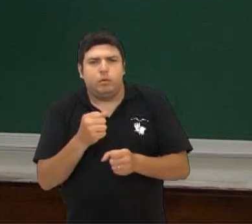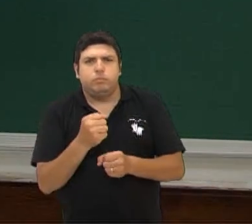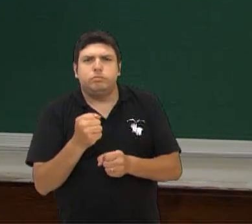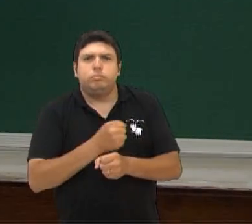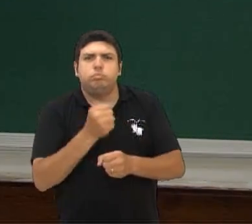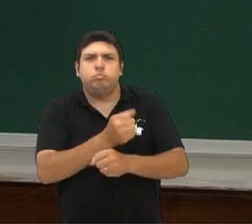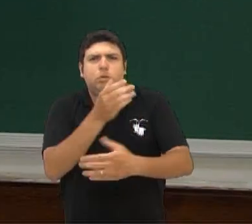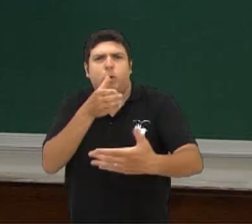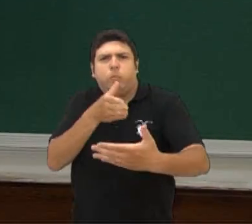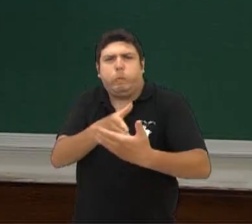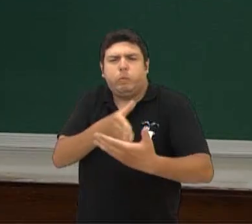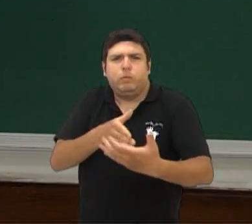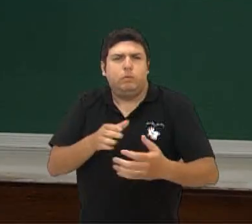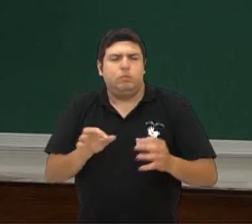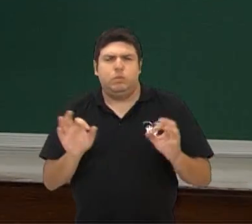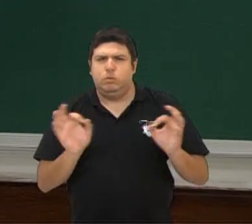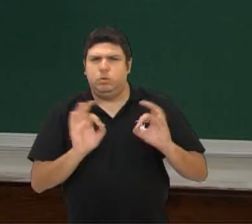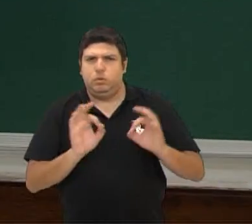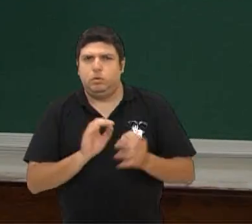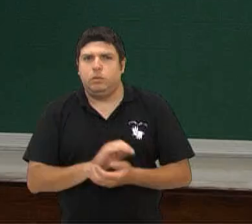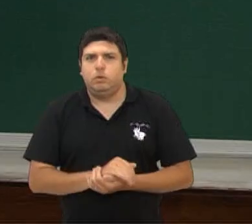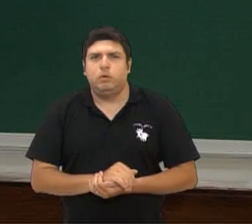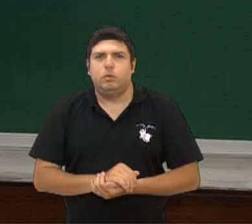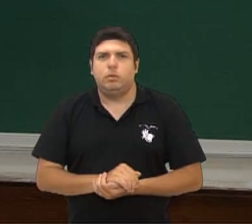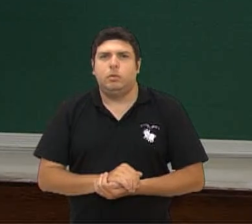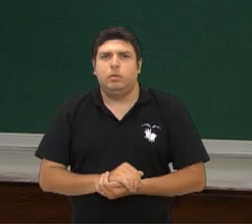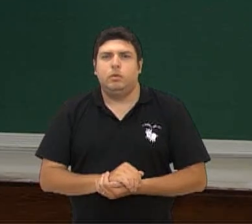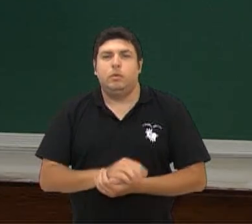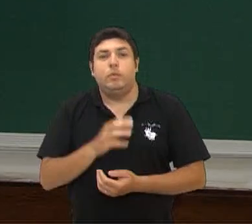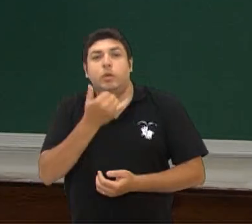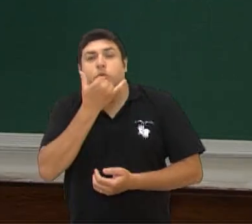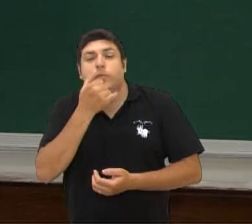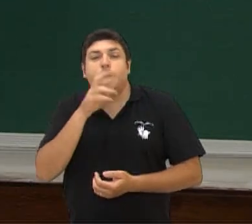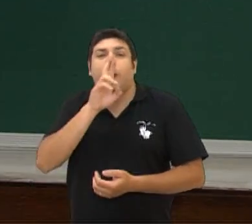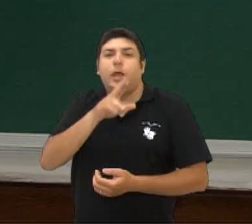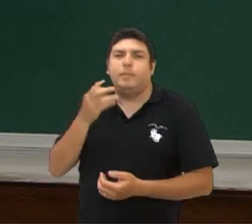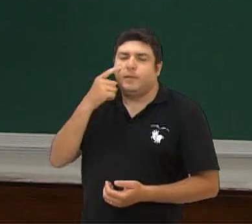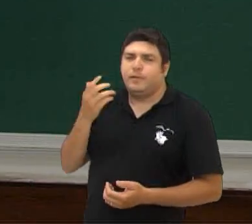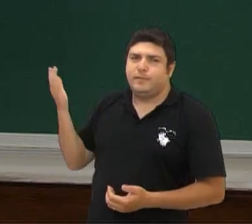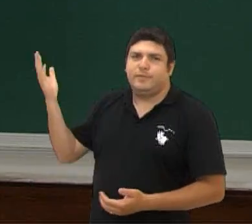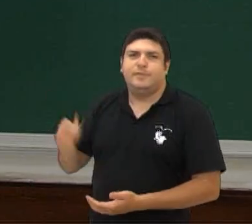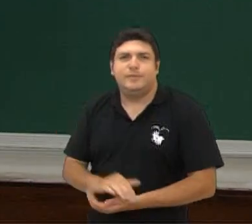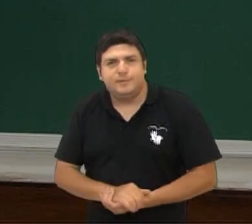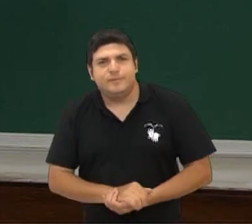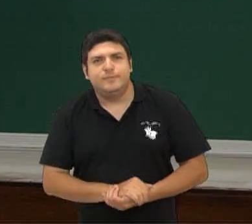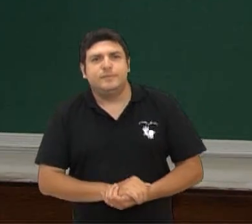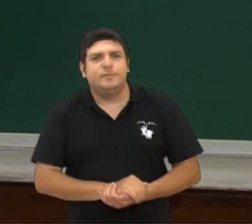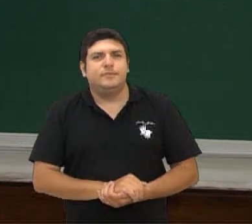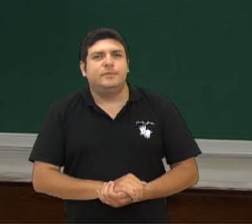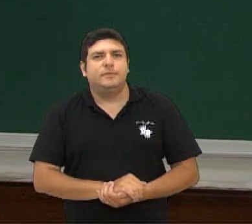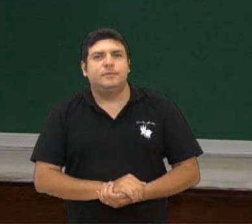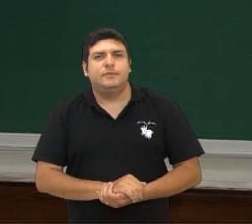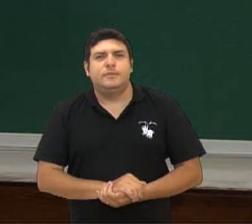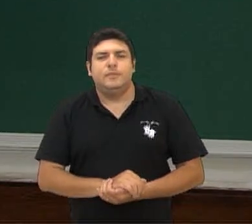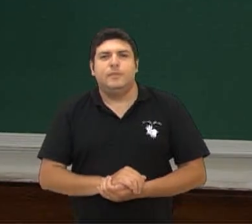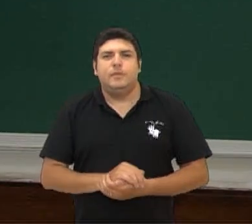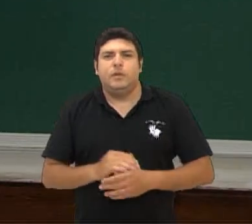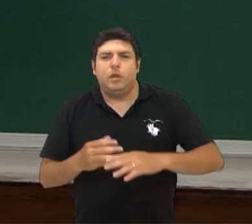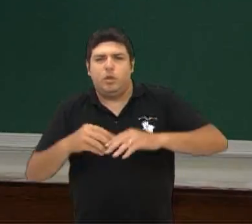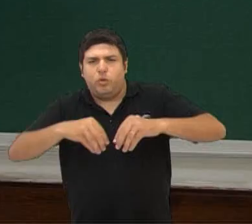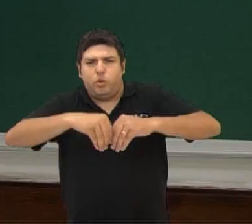é isso que contamina, tá? Então, a gente já eliminou algumas questões aqui. Opa, já dei a resposta, ó, gente. Então, vamos ver os outros aqui, ó. Diminuição da umidade do